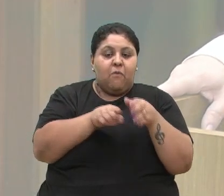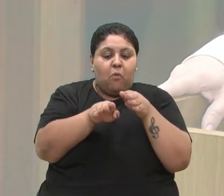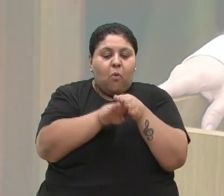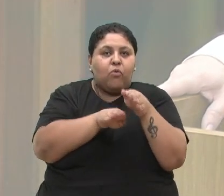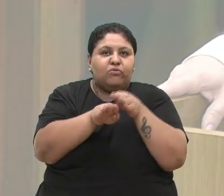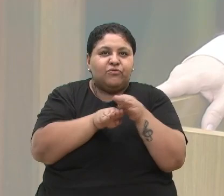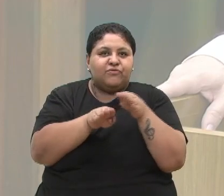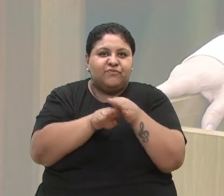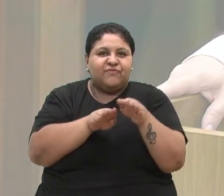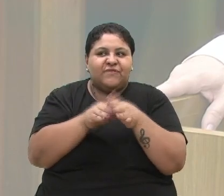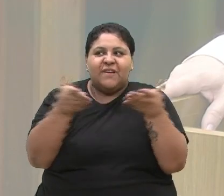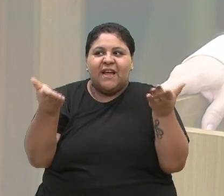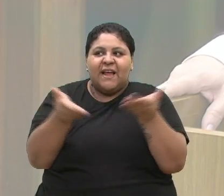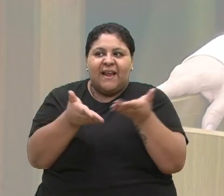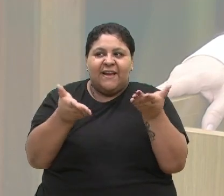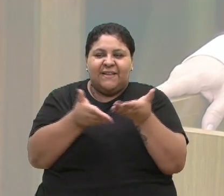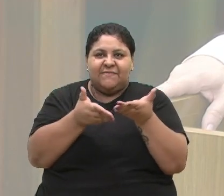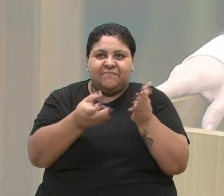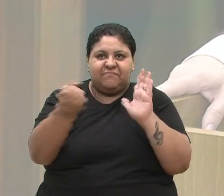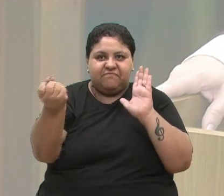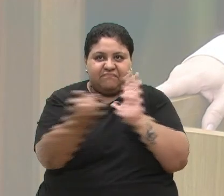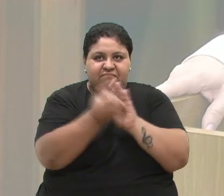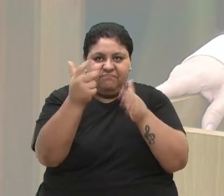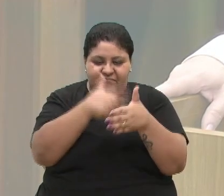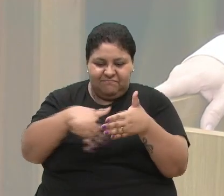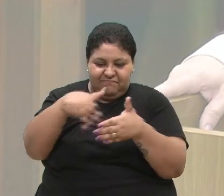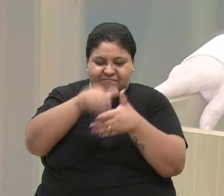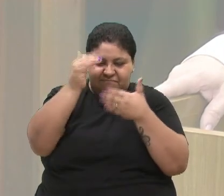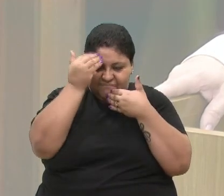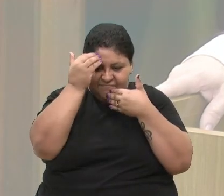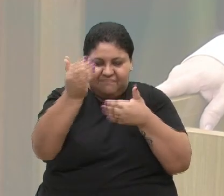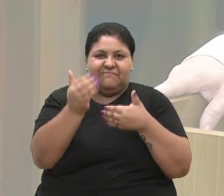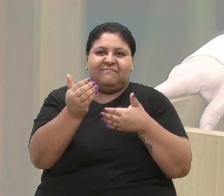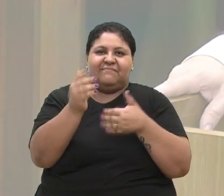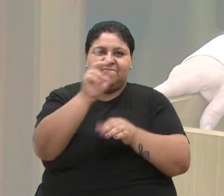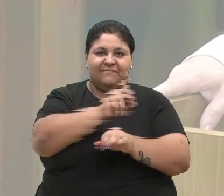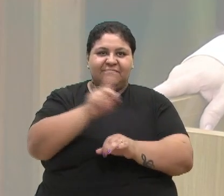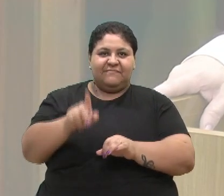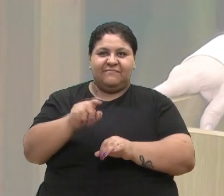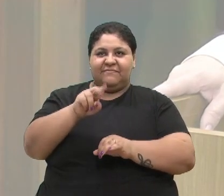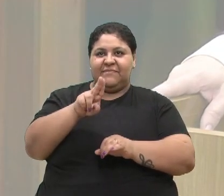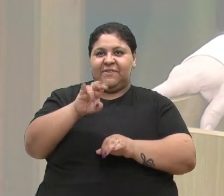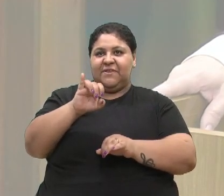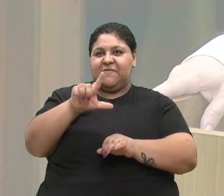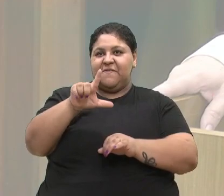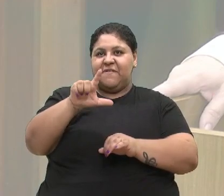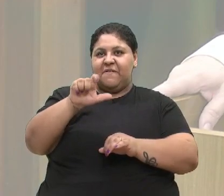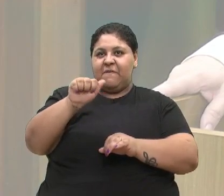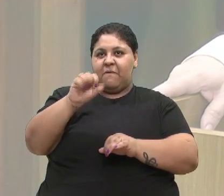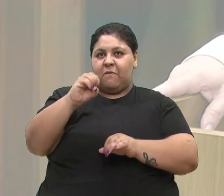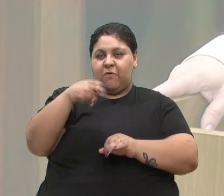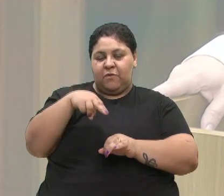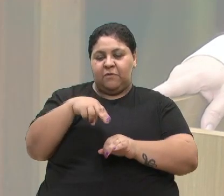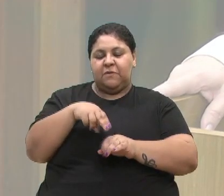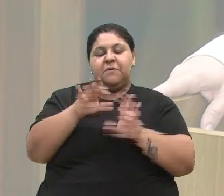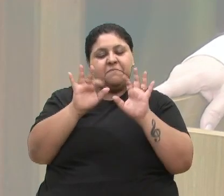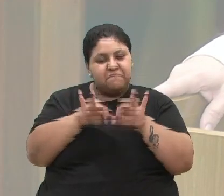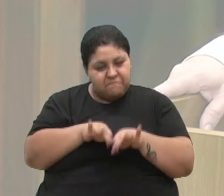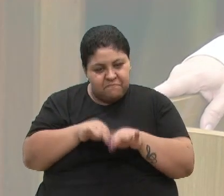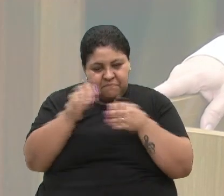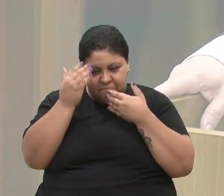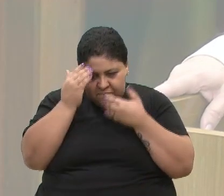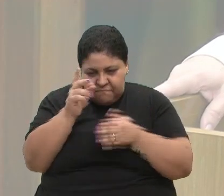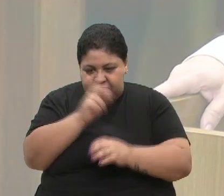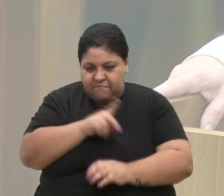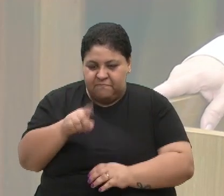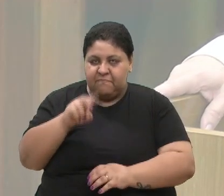E fica aqui, então, o registro nessa tribuna do meu agradecimento ao professor Wilson Cadarte. E, por fim, um agradecimento ao